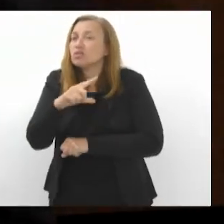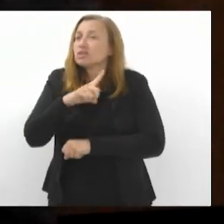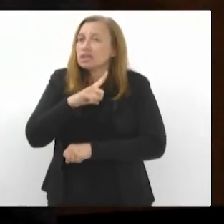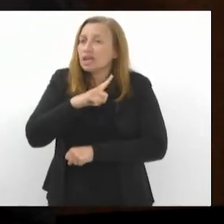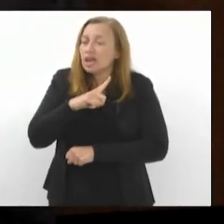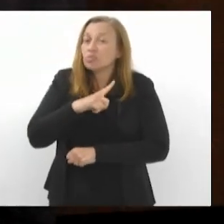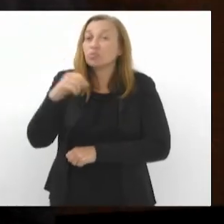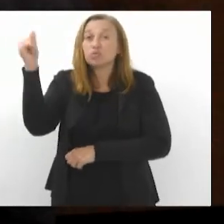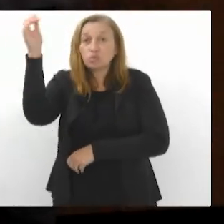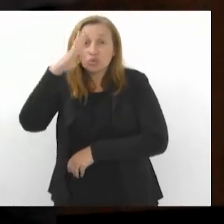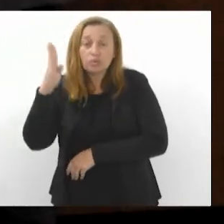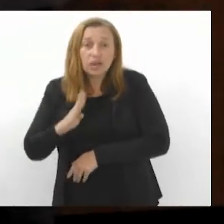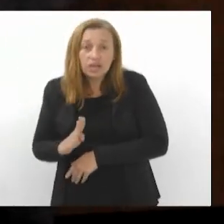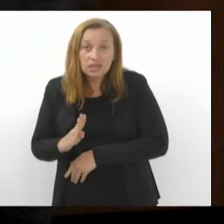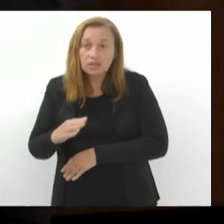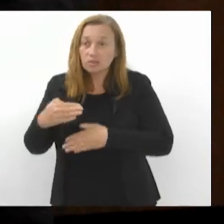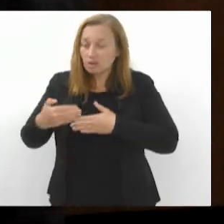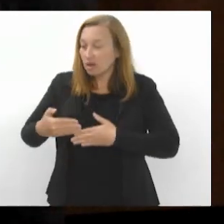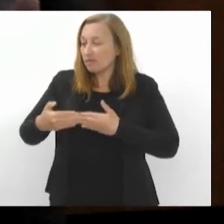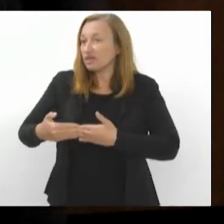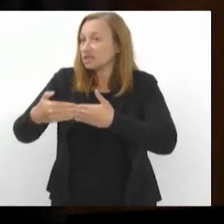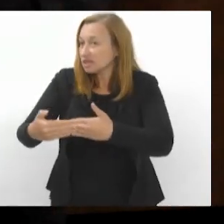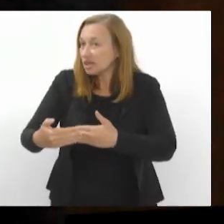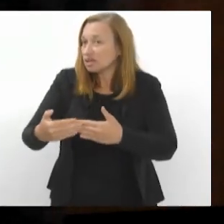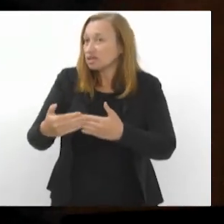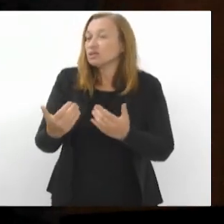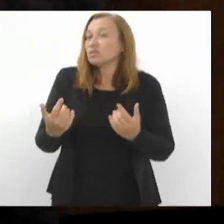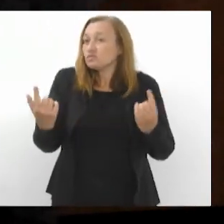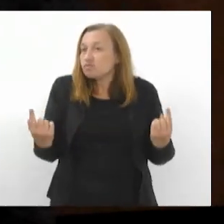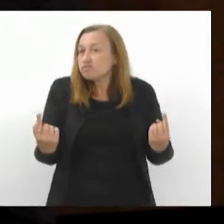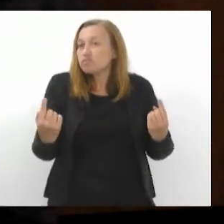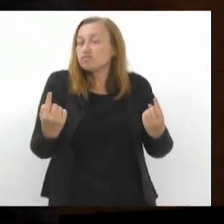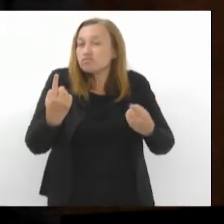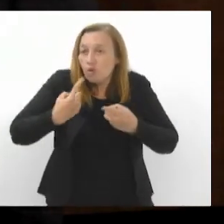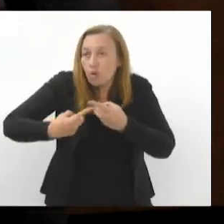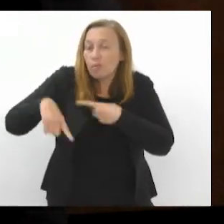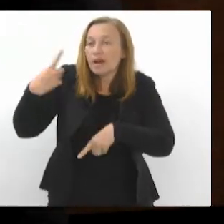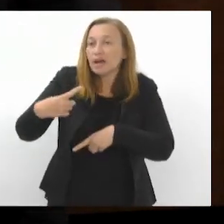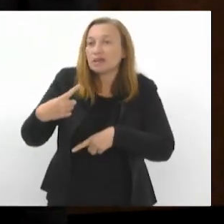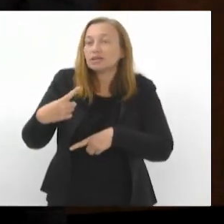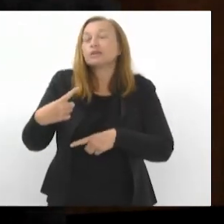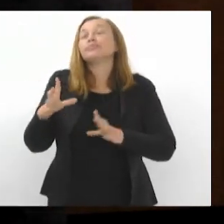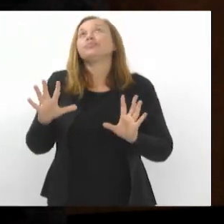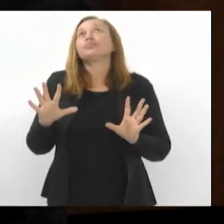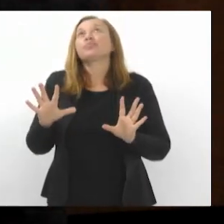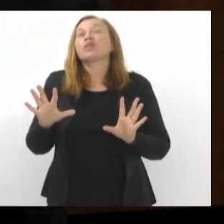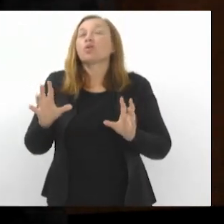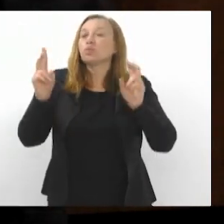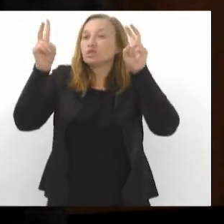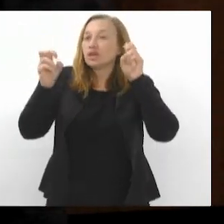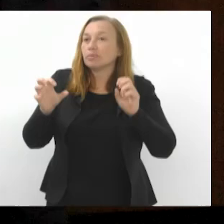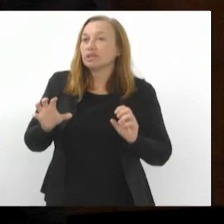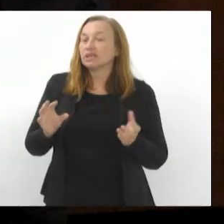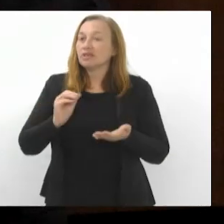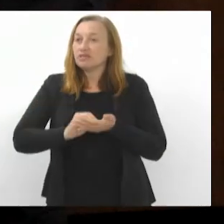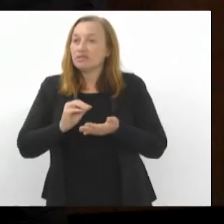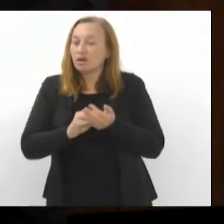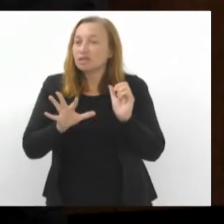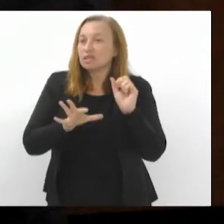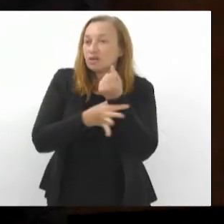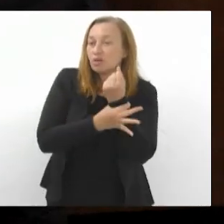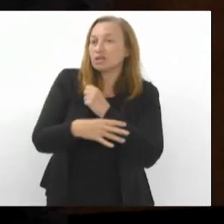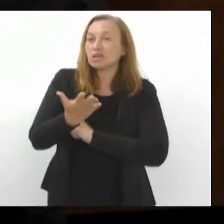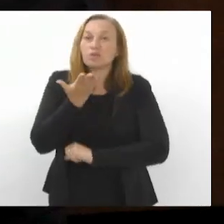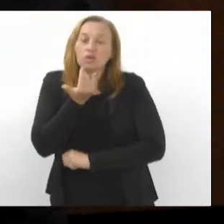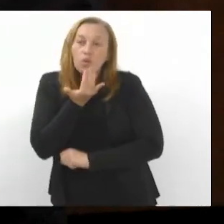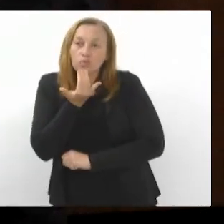no Brasil avançado, superado muito, tanto o tema da insegurança alimentar, que contribui